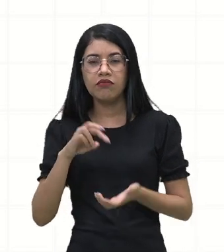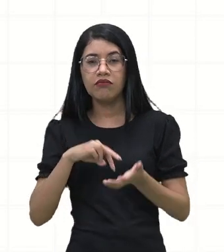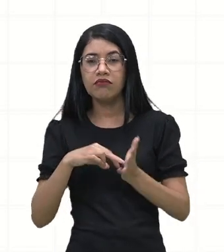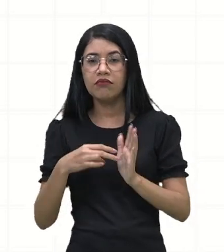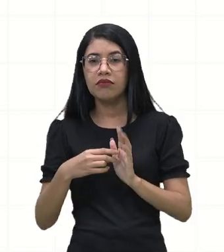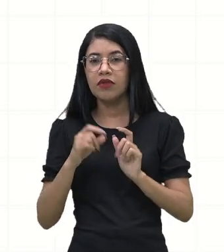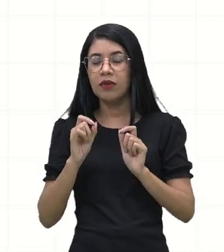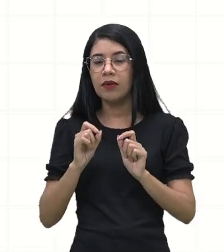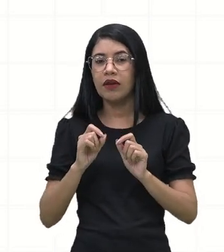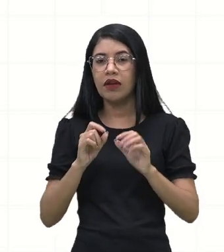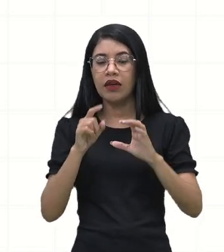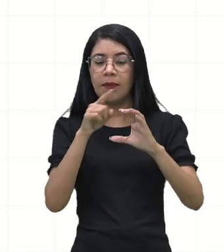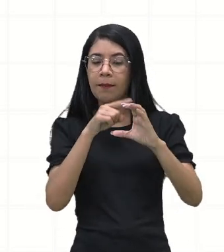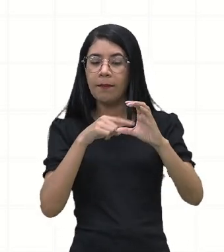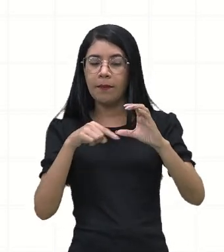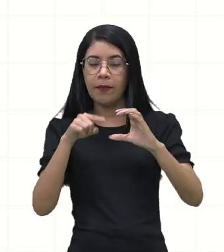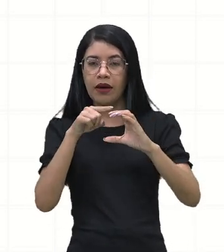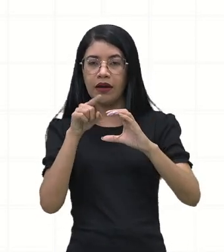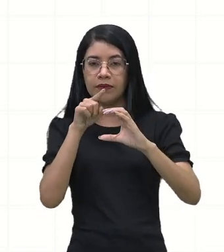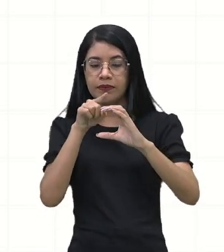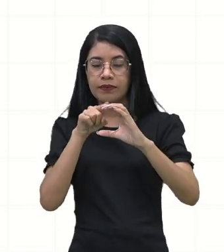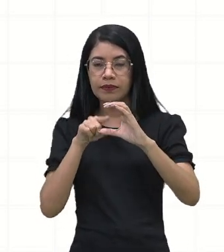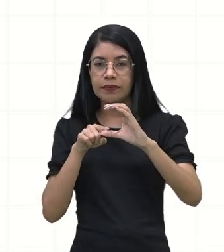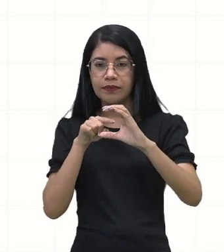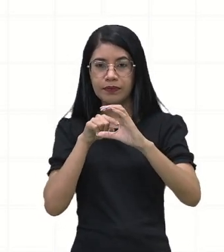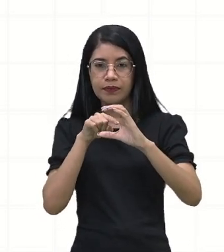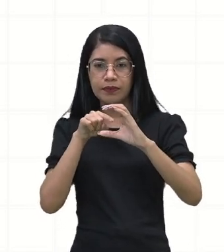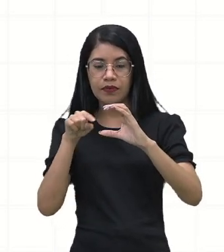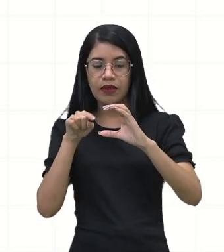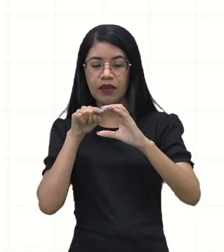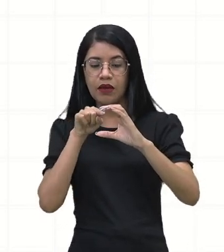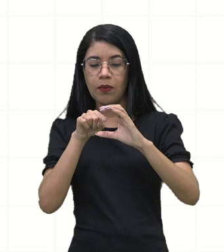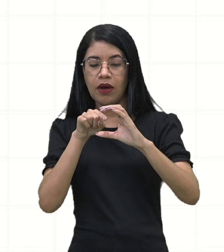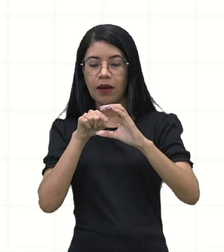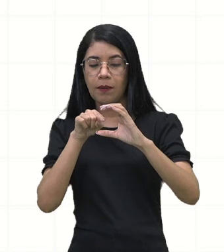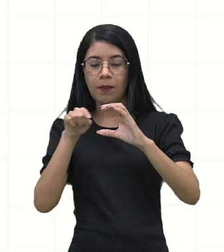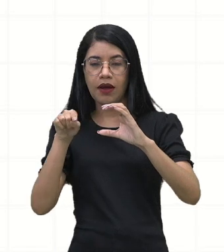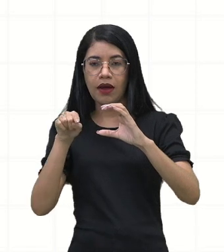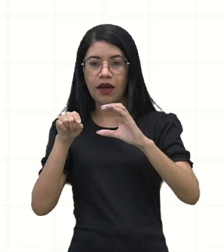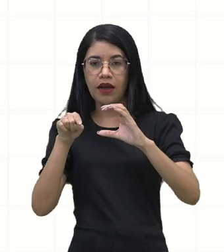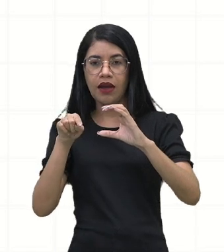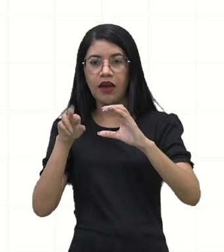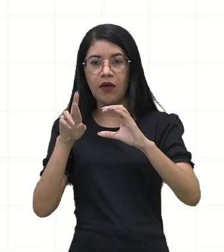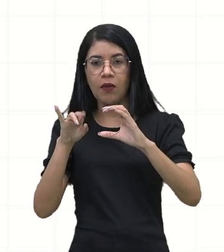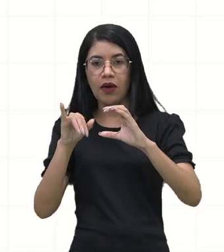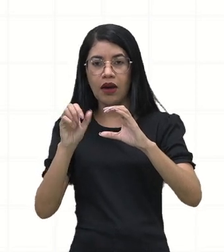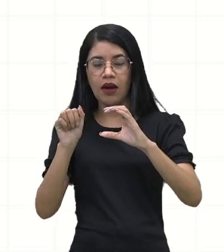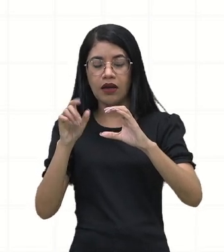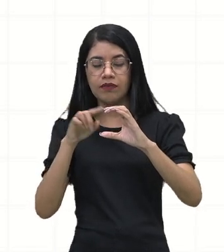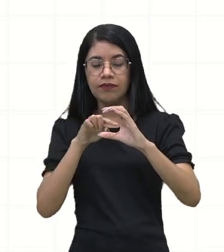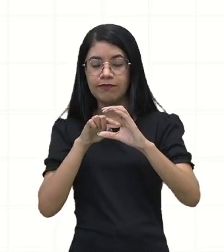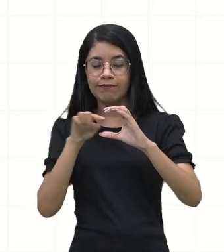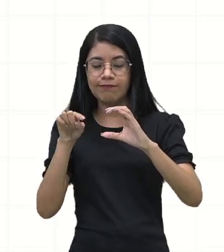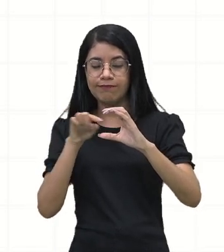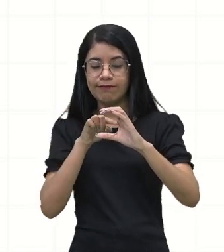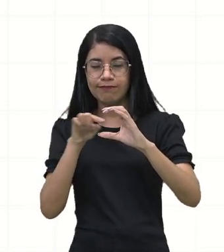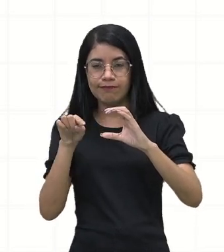pelo centro da circunferência, então eu posso dizer que esse segmento aqui é o